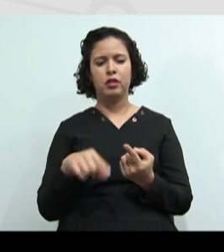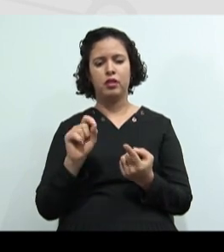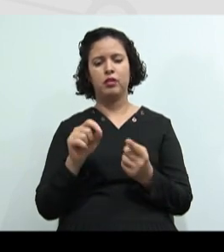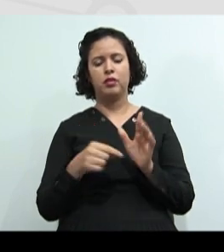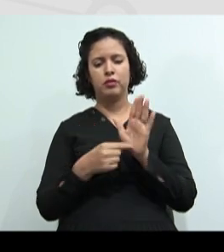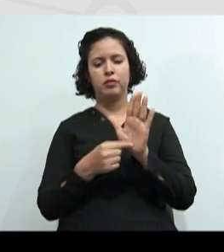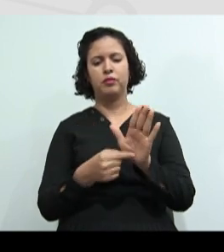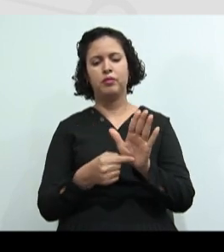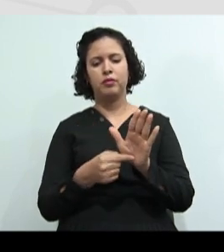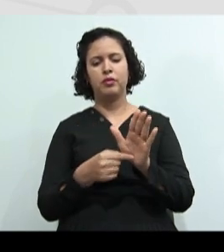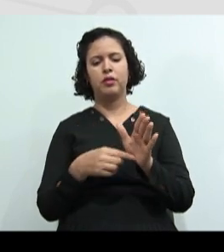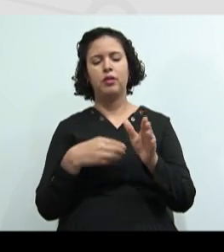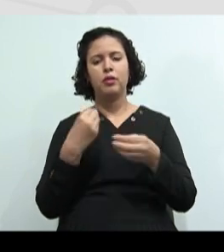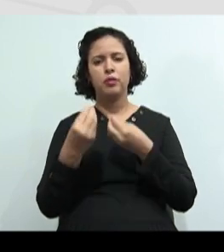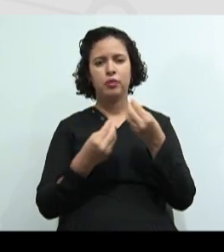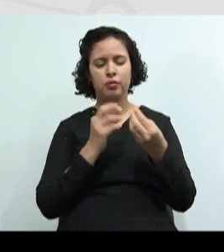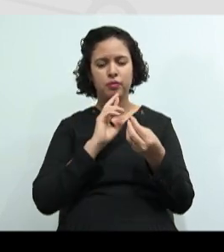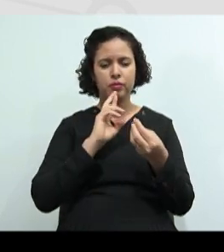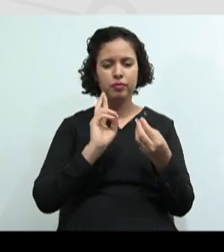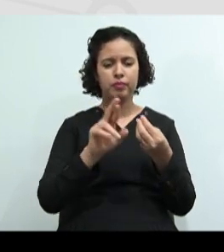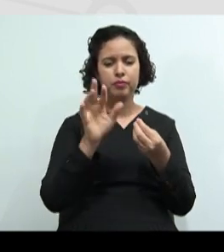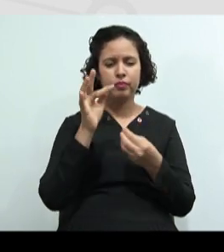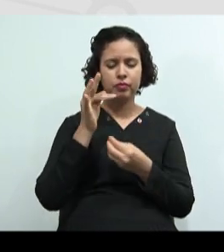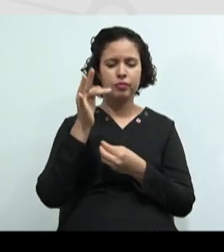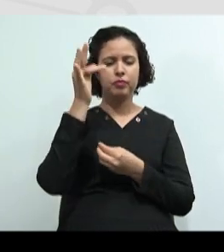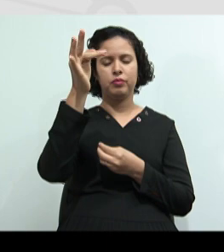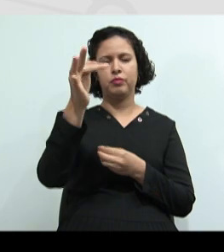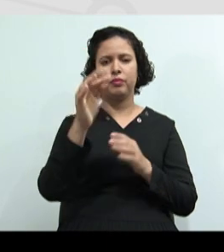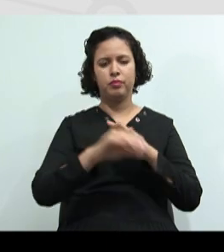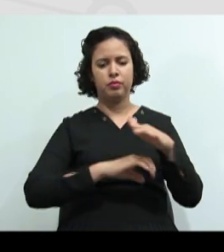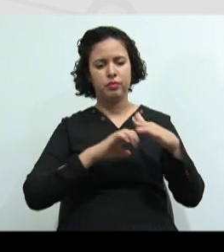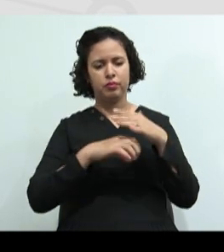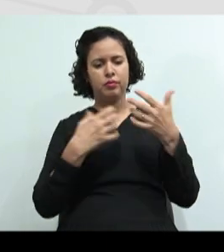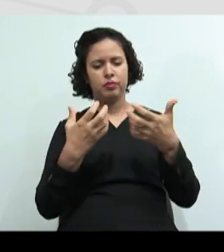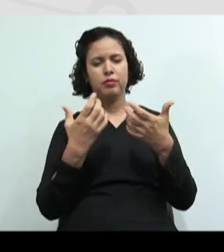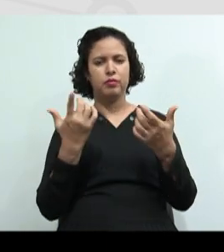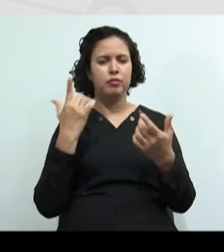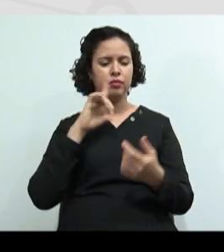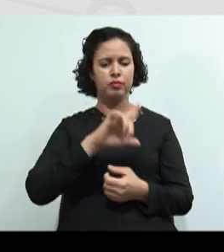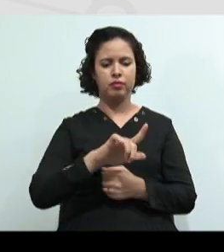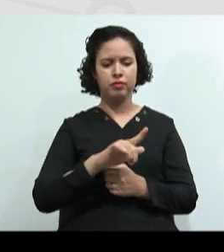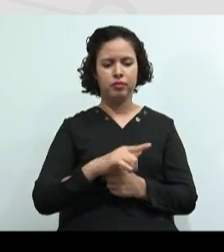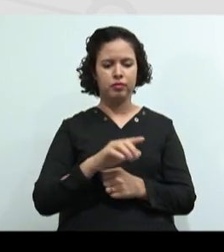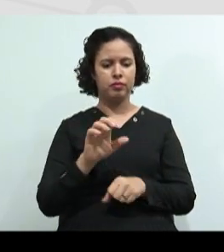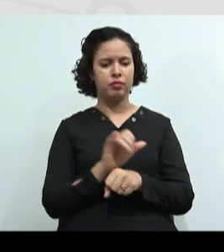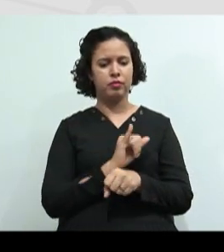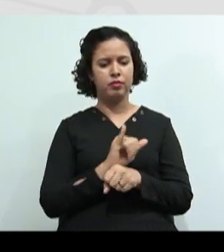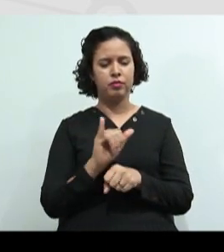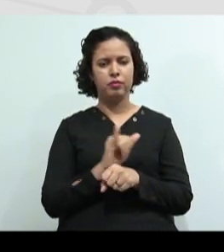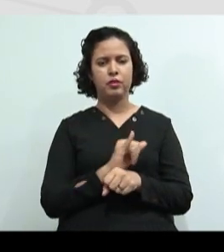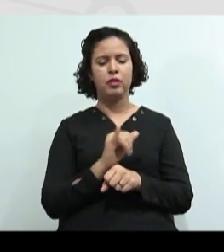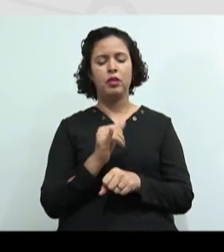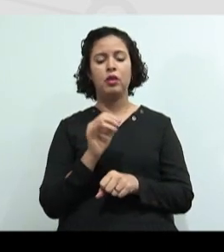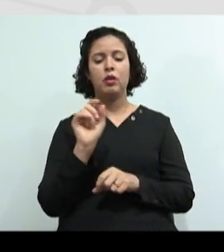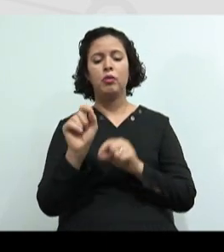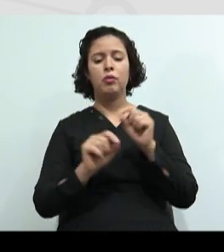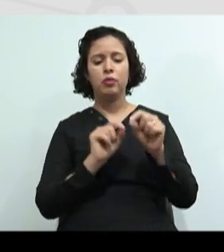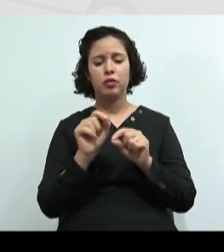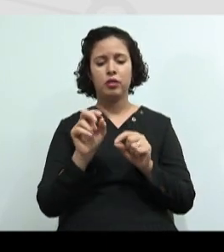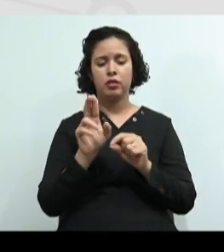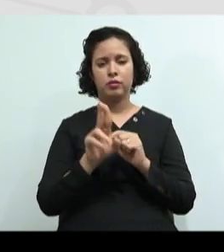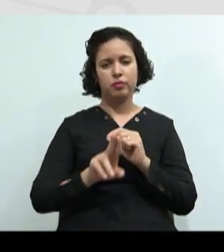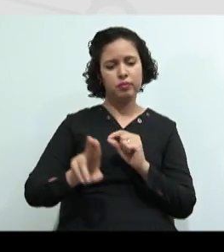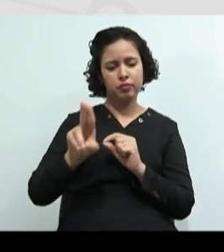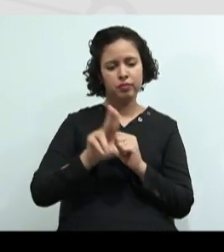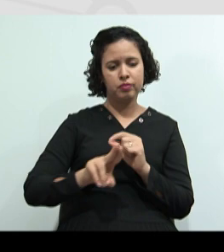estado, a situação ou o resultado futuro que a organização pretende atingir. As estratégias são os meios específicos em que as